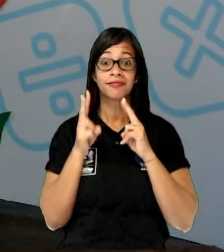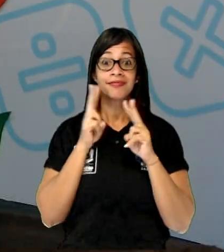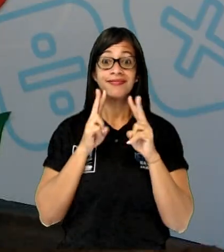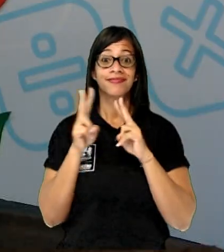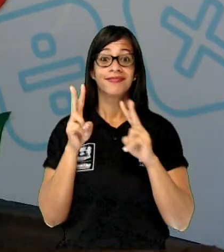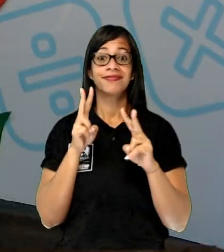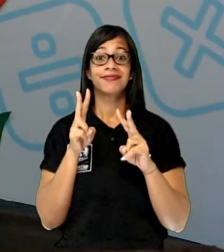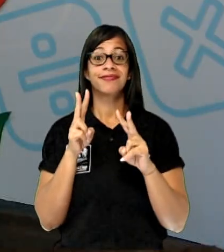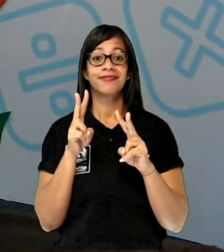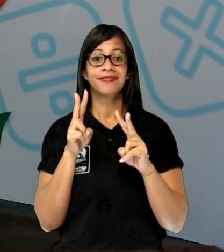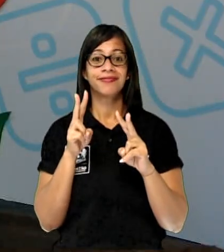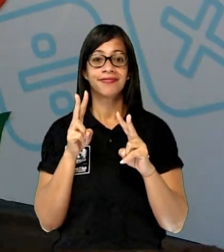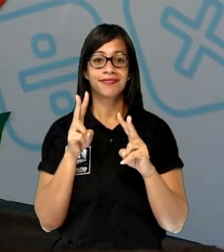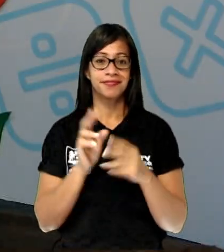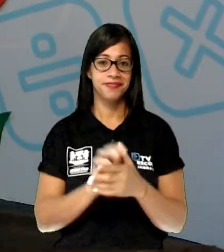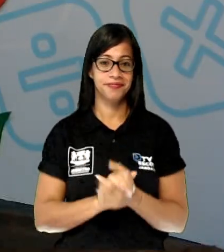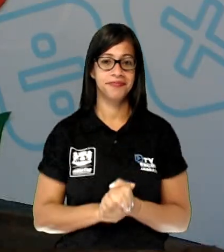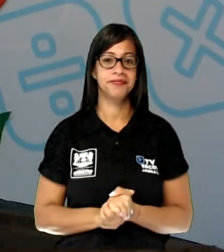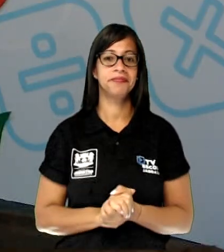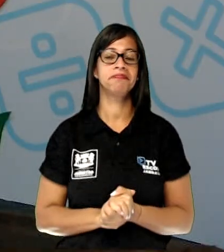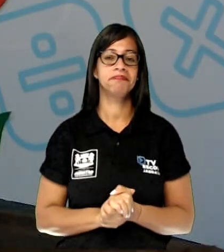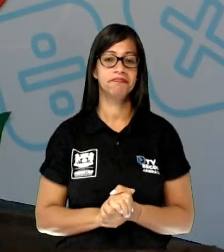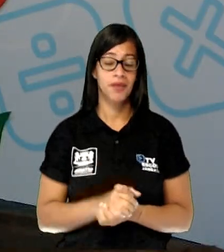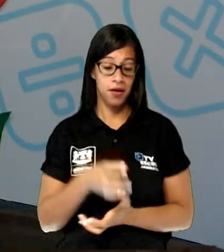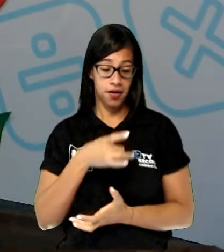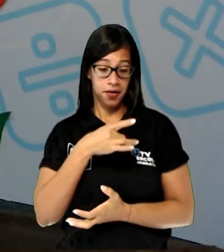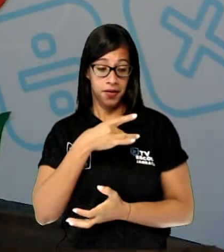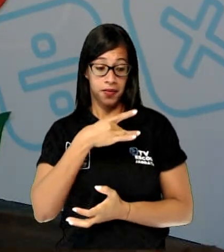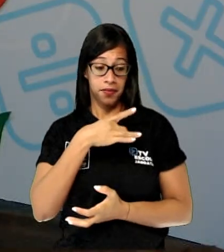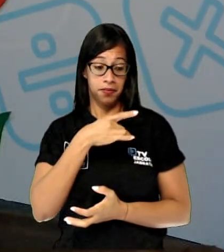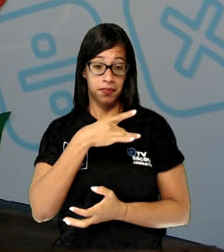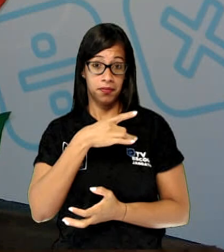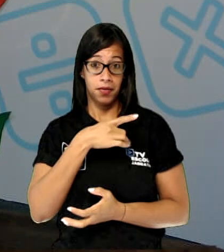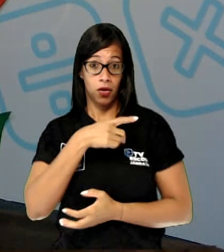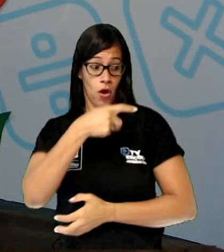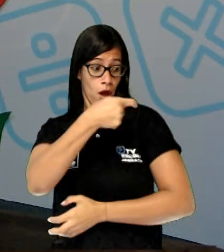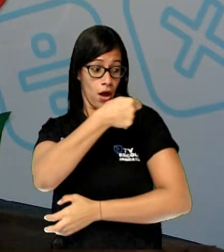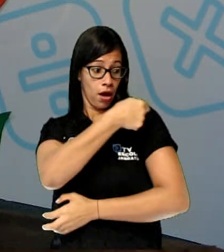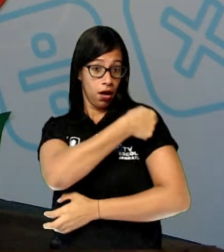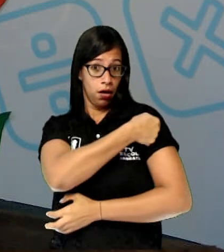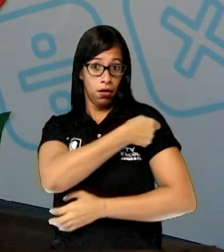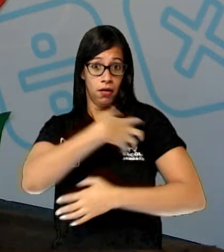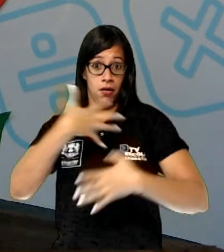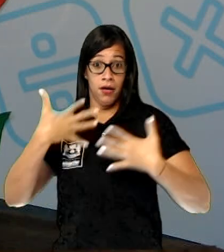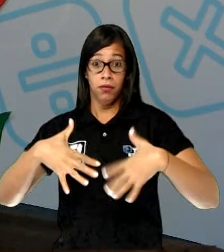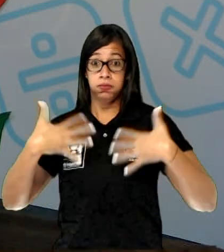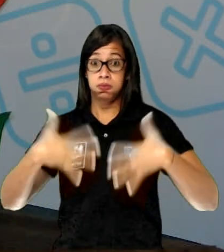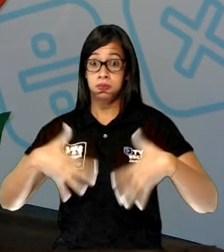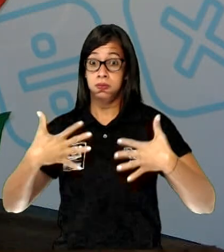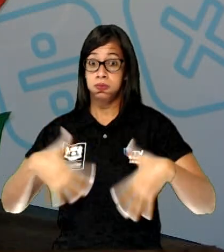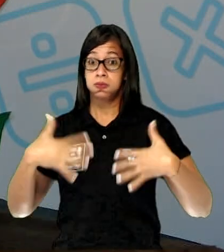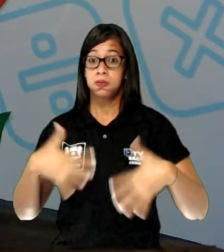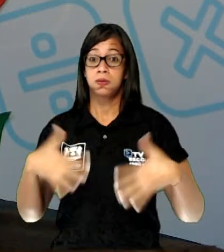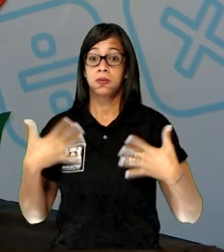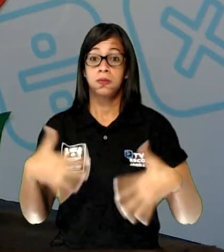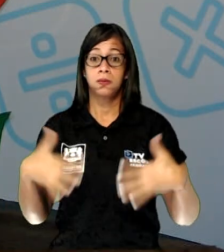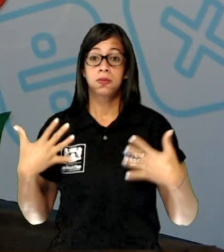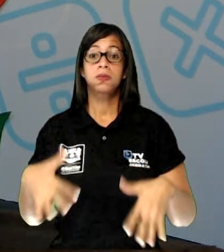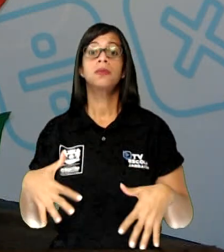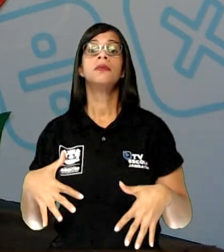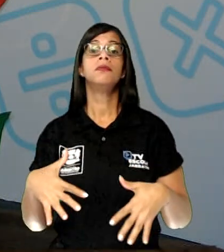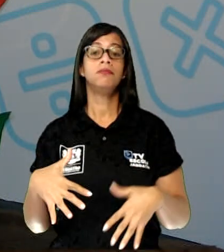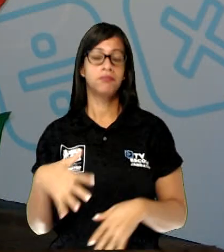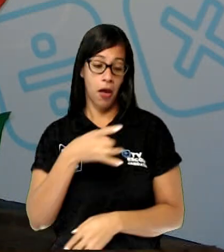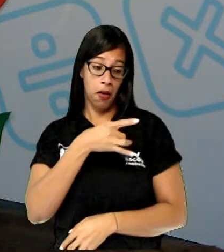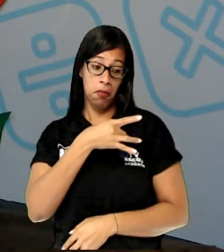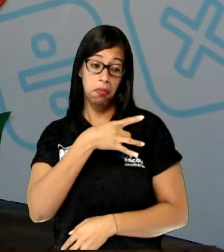nem citado, ó. Medo de injeção, medo de vacina ou fazer algum